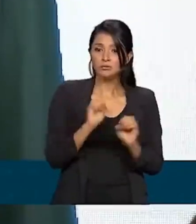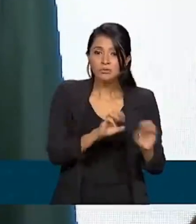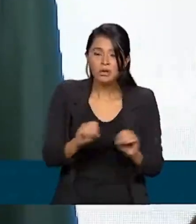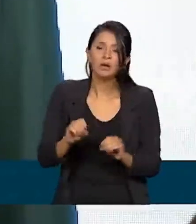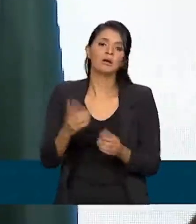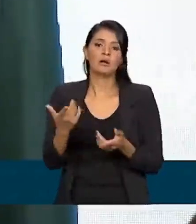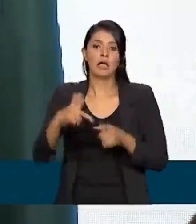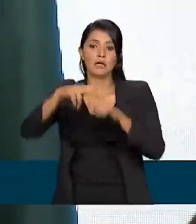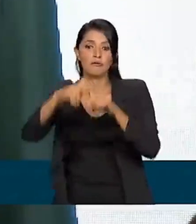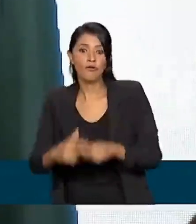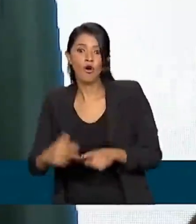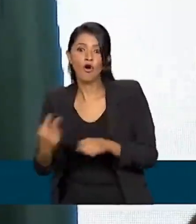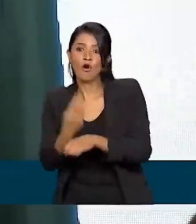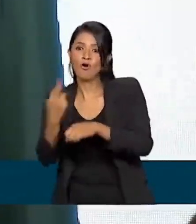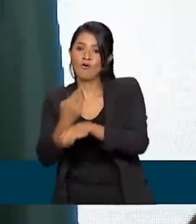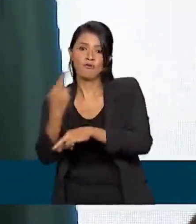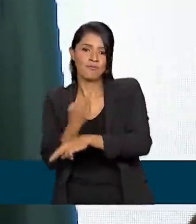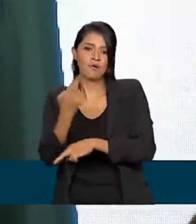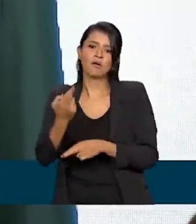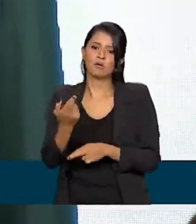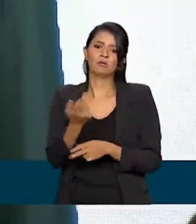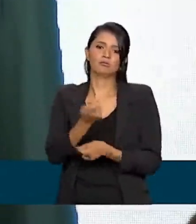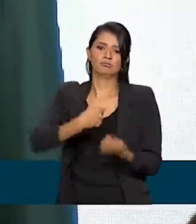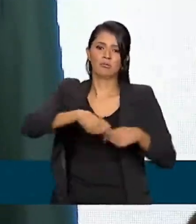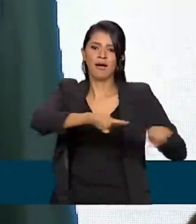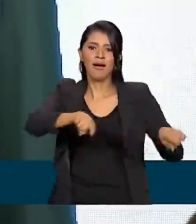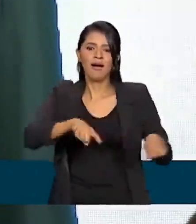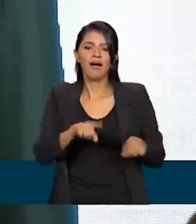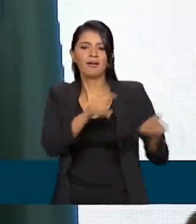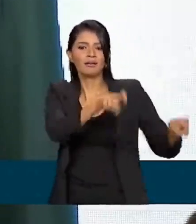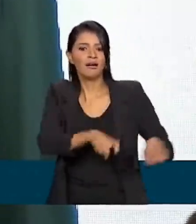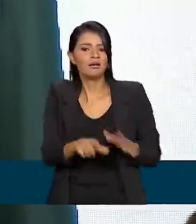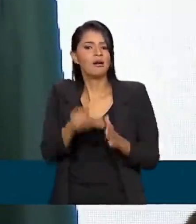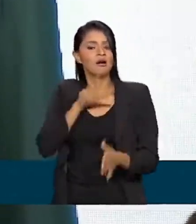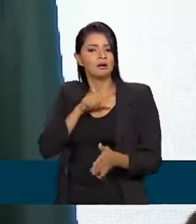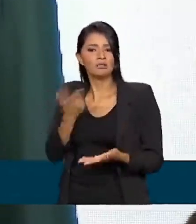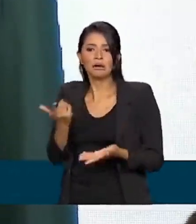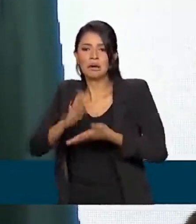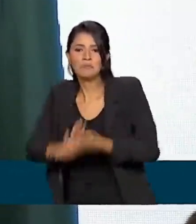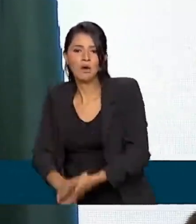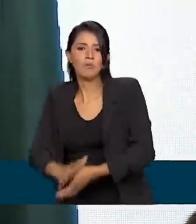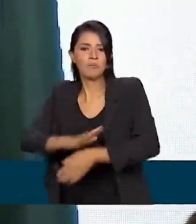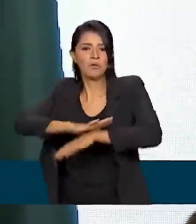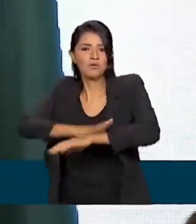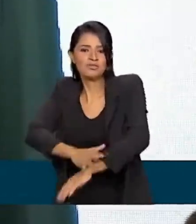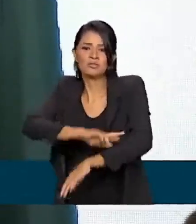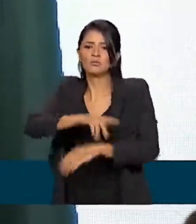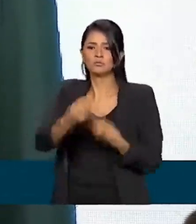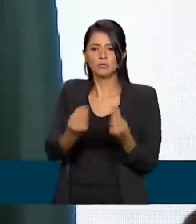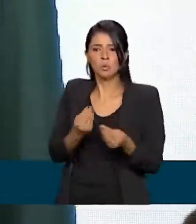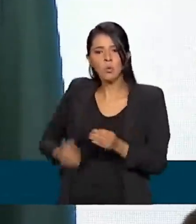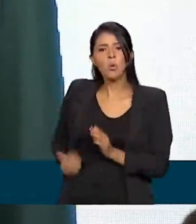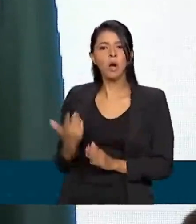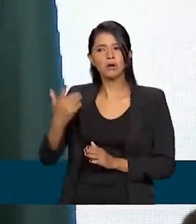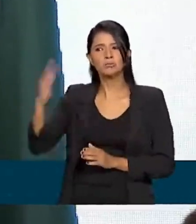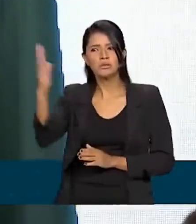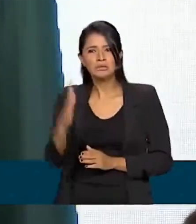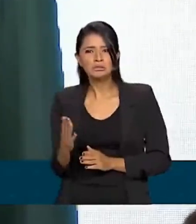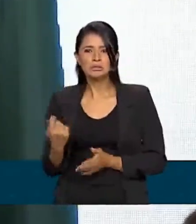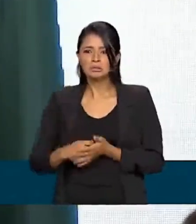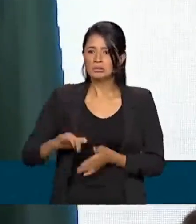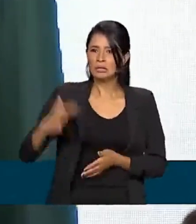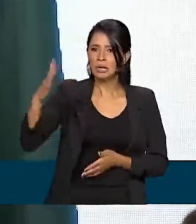década de 50? Quanto custa esse país não ter acabado com o preconceito racial nesse país? Quanto custou esse país não